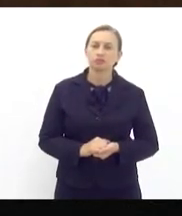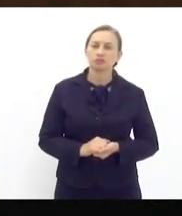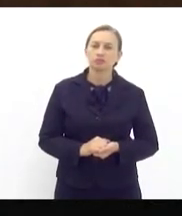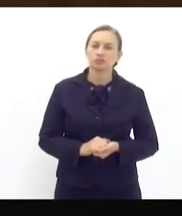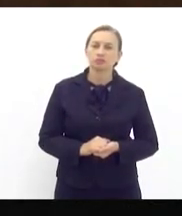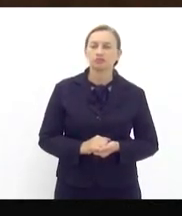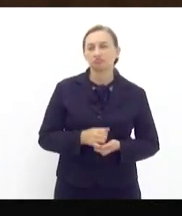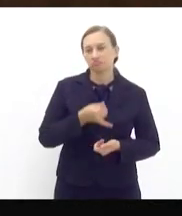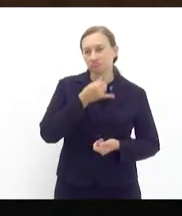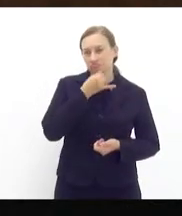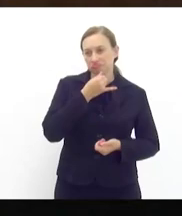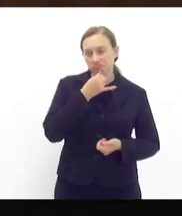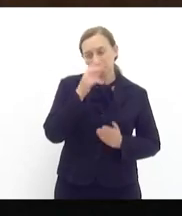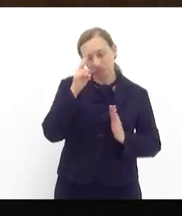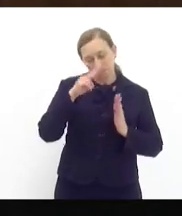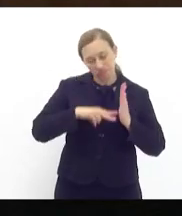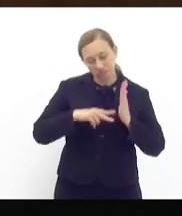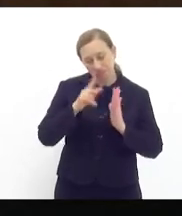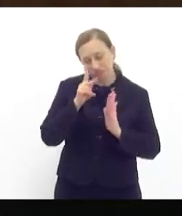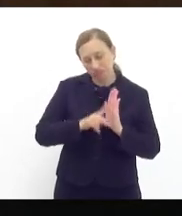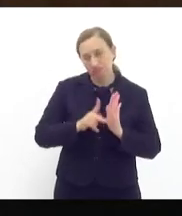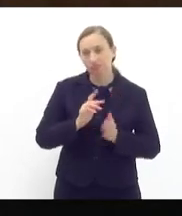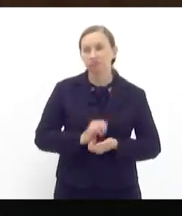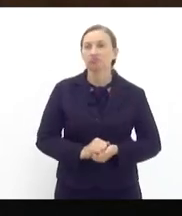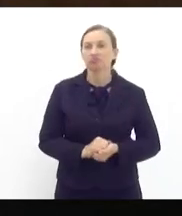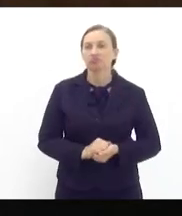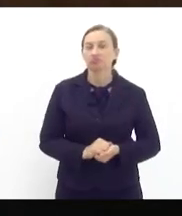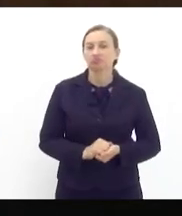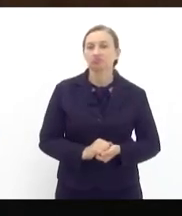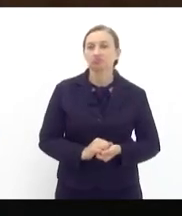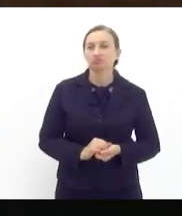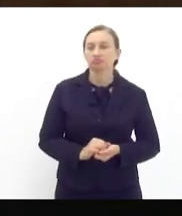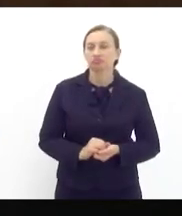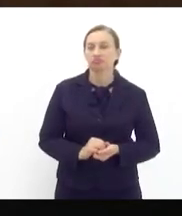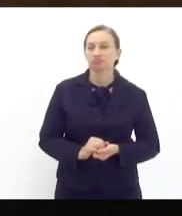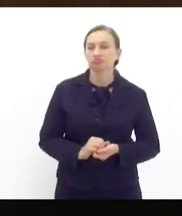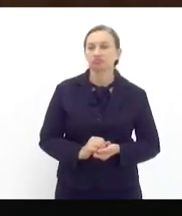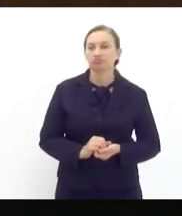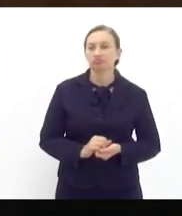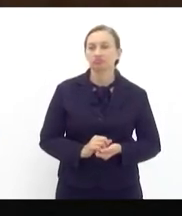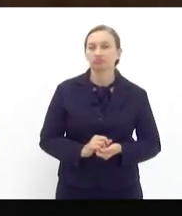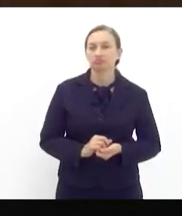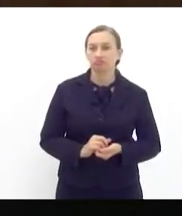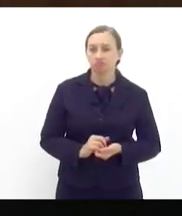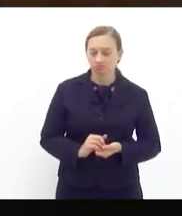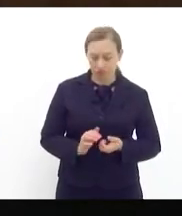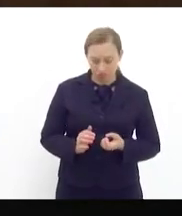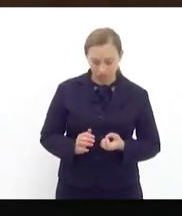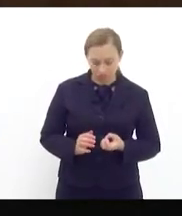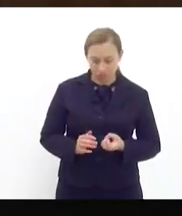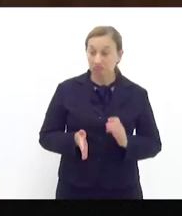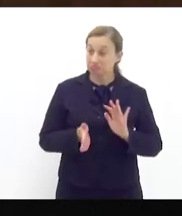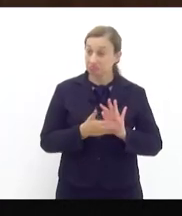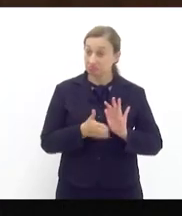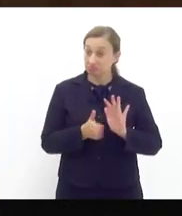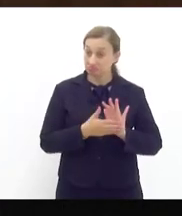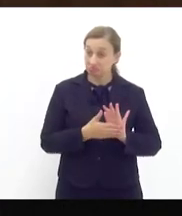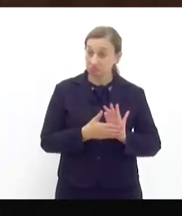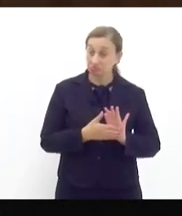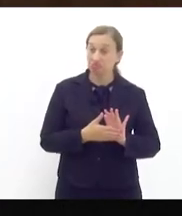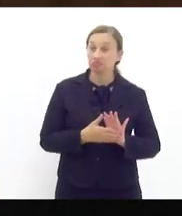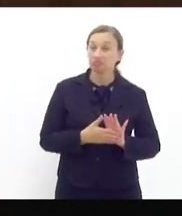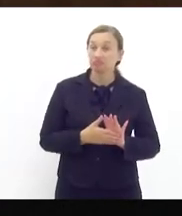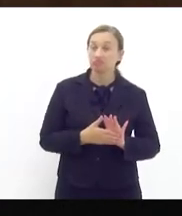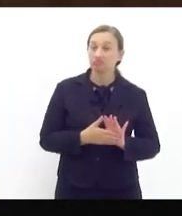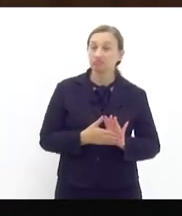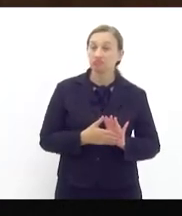indignou na verdade quando eu li esse projeto é que ele acaba propondo um processo de